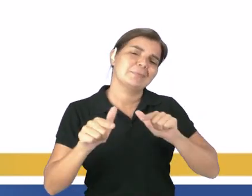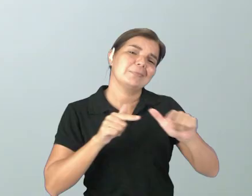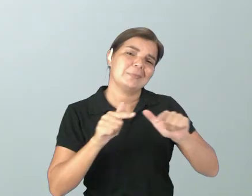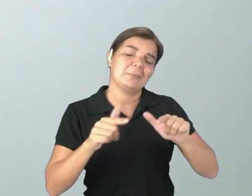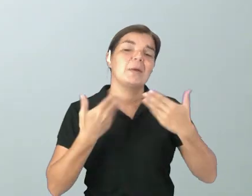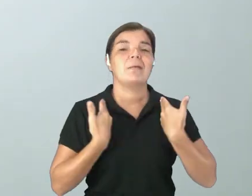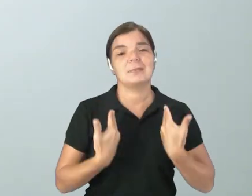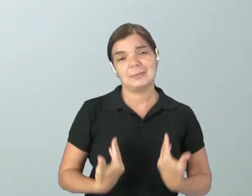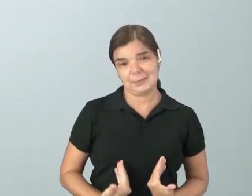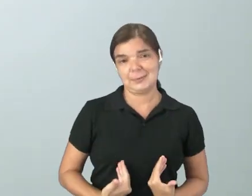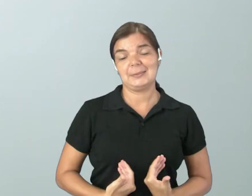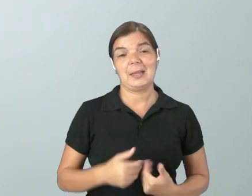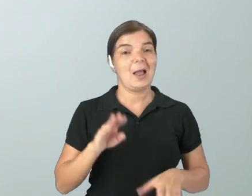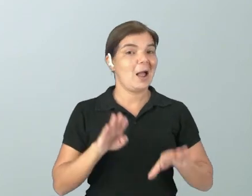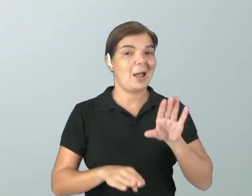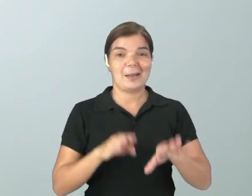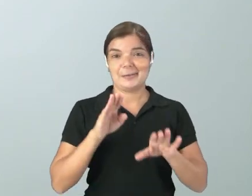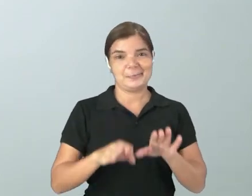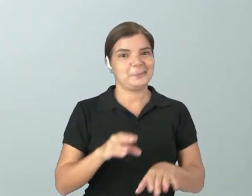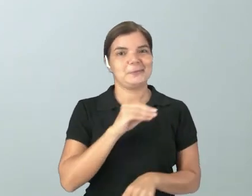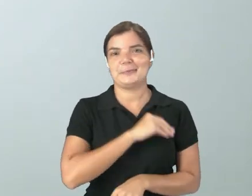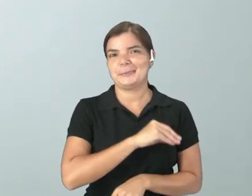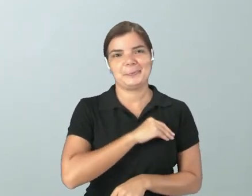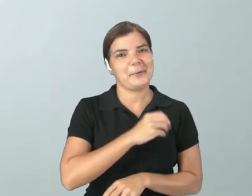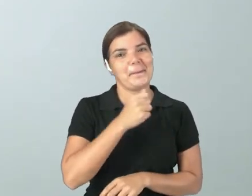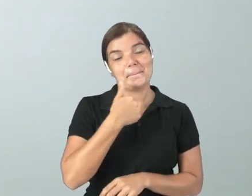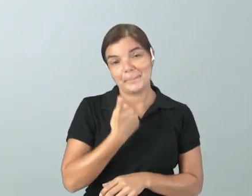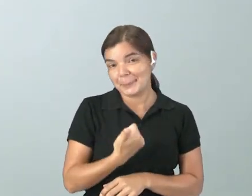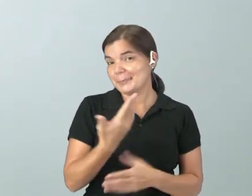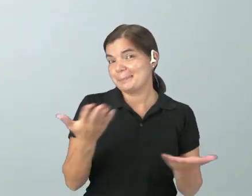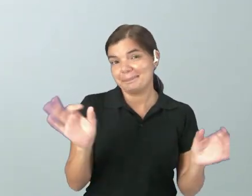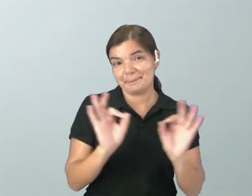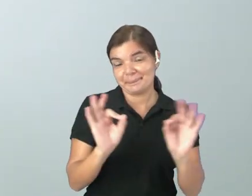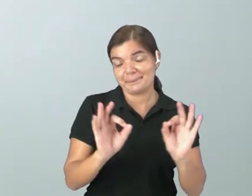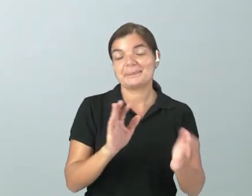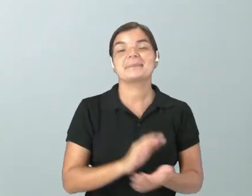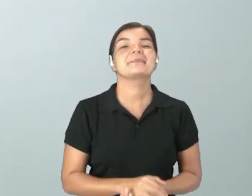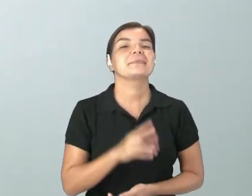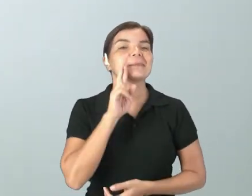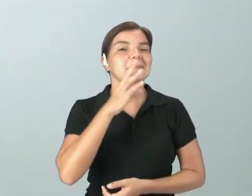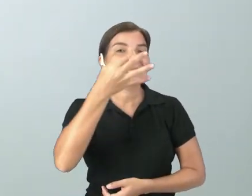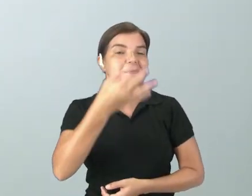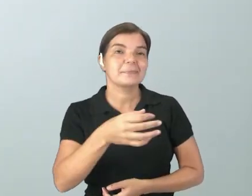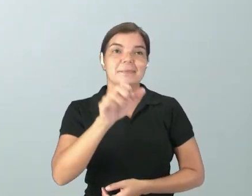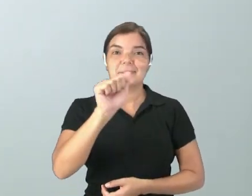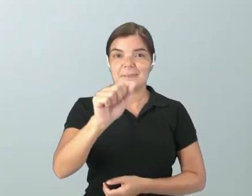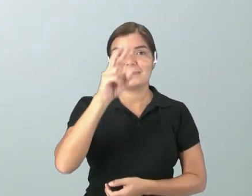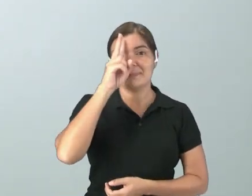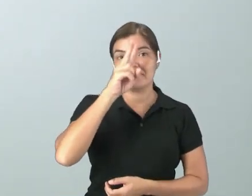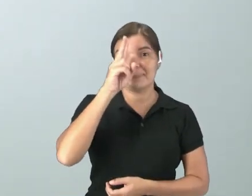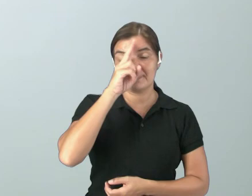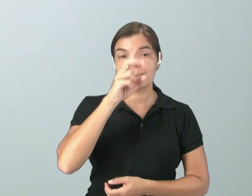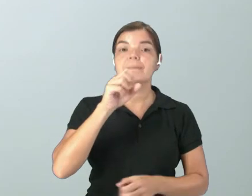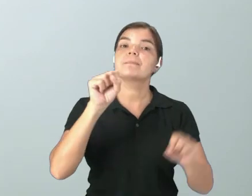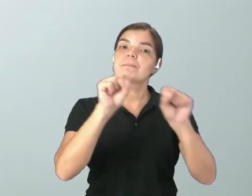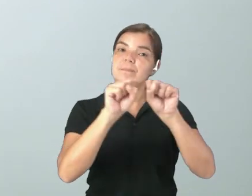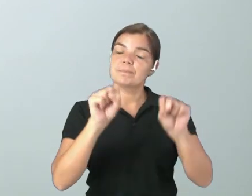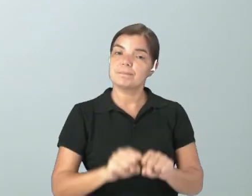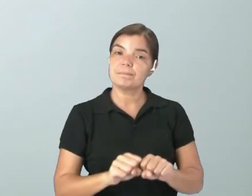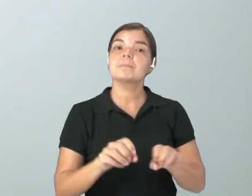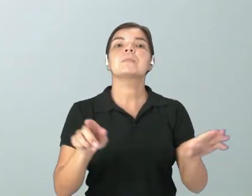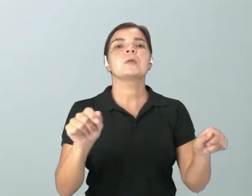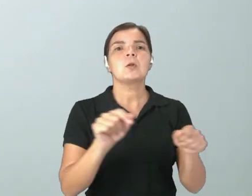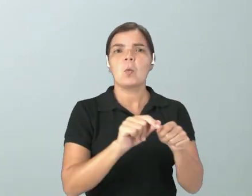cansado você fica e às vezes nem ganha tão bem assim, né? Então a alternativa correta é a letra A, tá bom? Lembrem disso. Que esse sistema de produção, ele